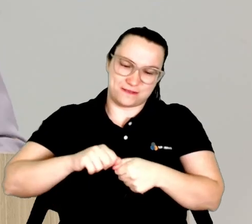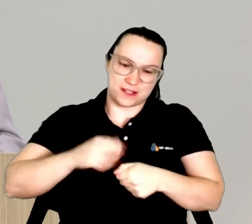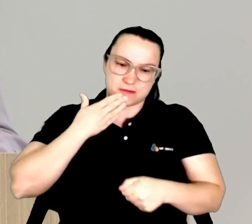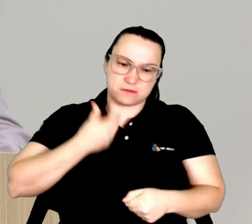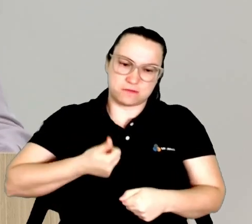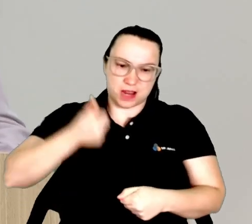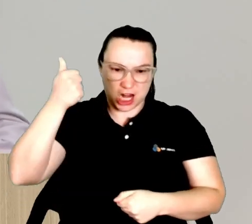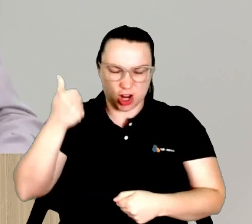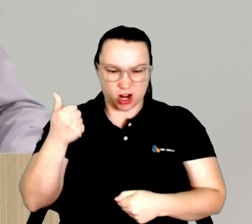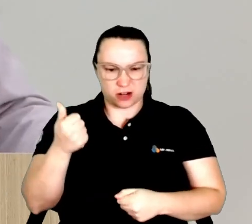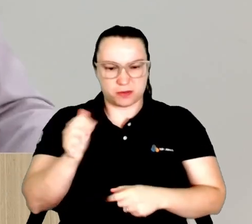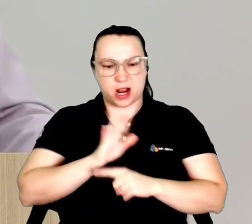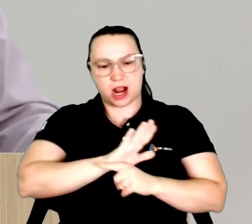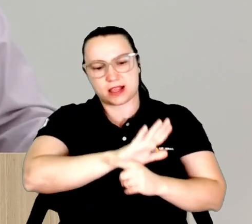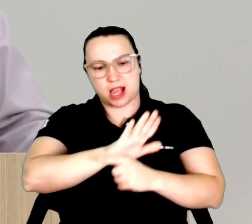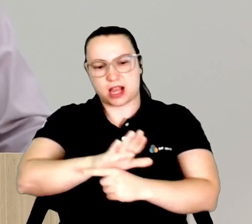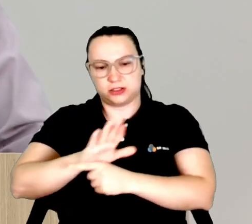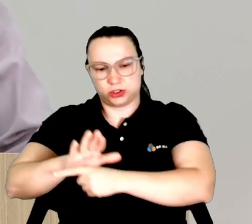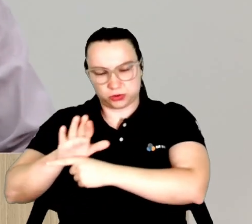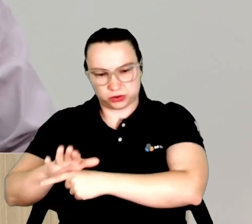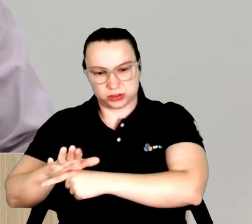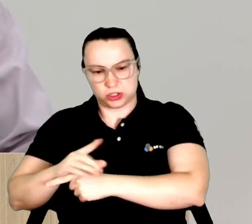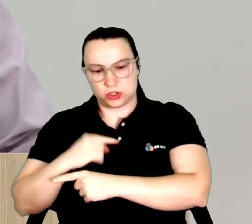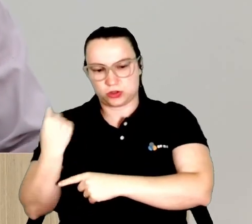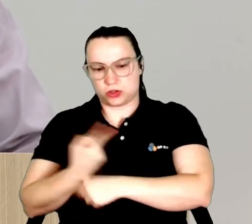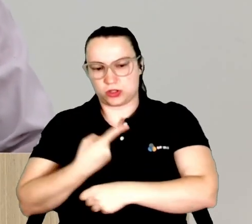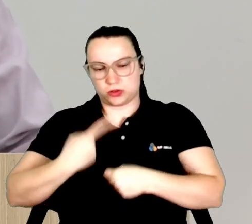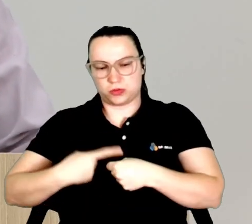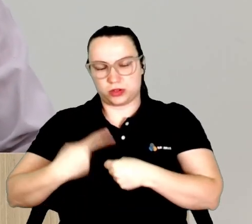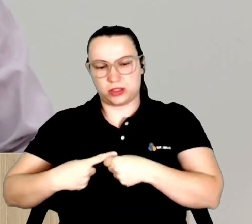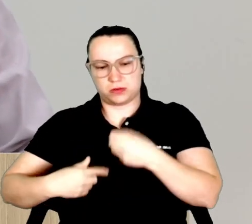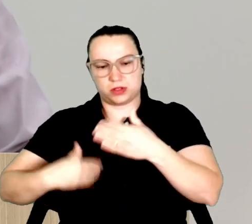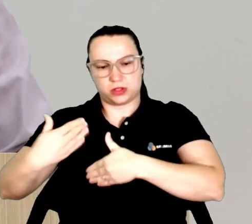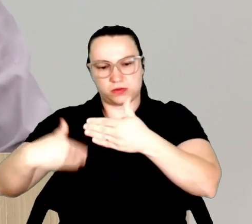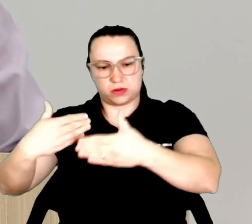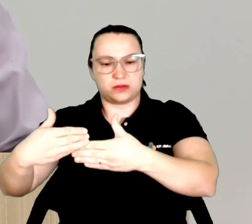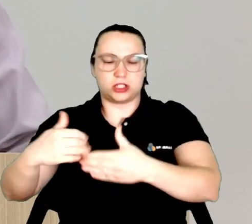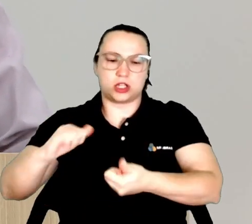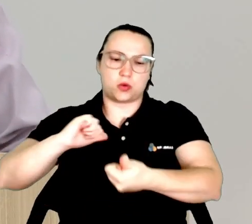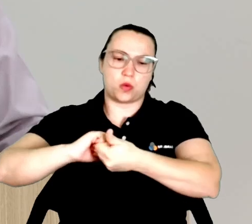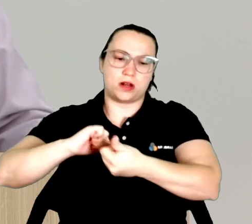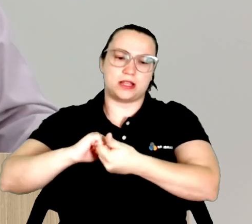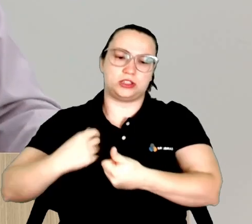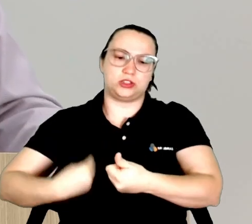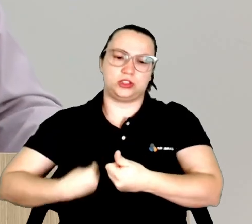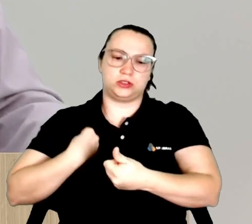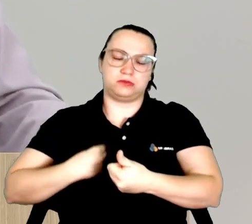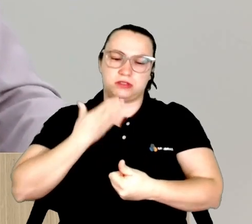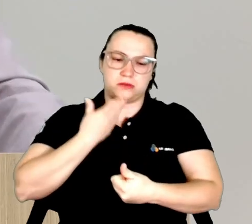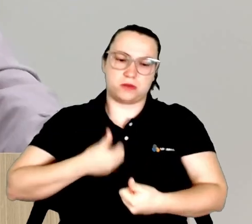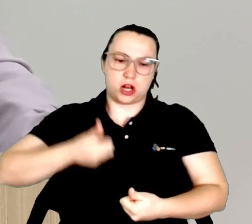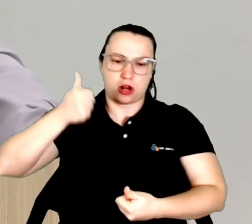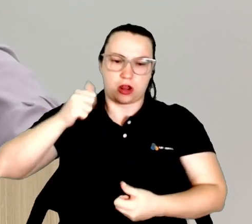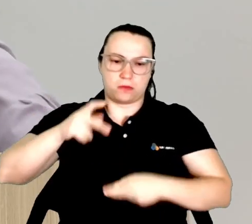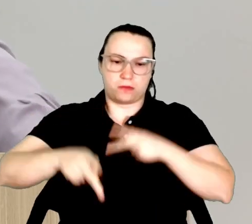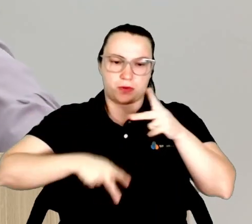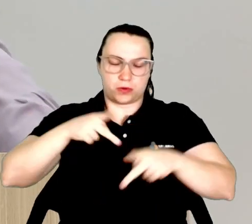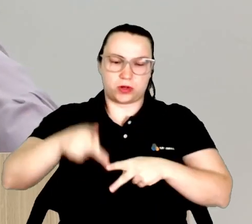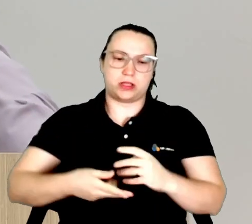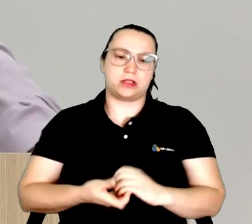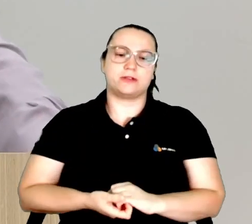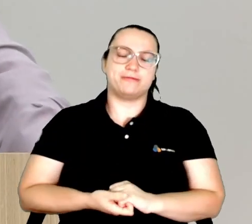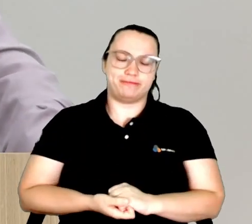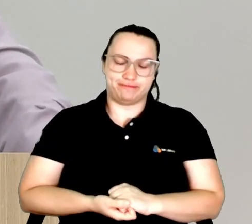estar ajudando aí o nosso município a desenvolver e dar uma qualidade de vida melhor aí para toda a população. E